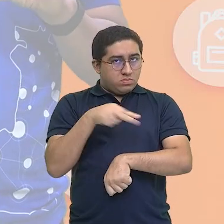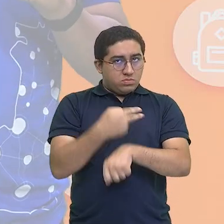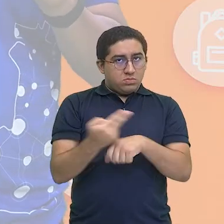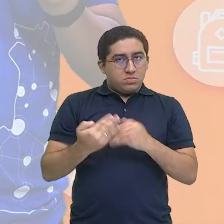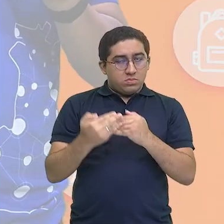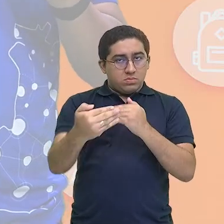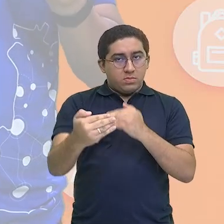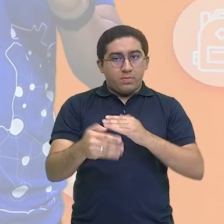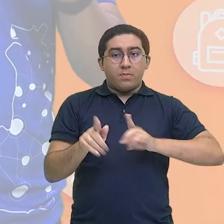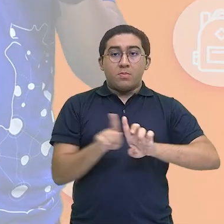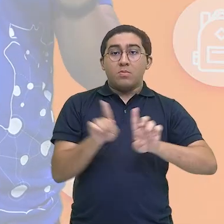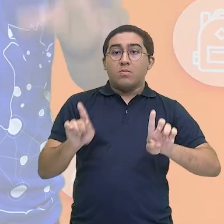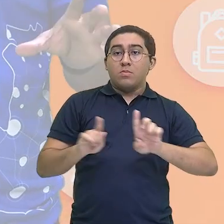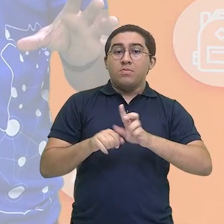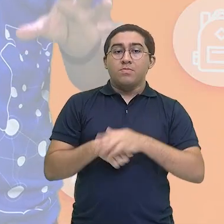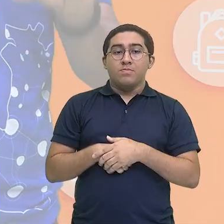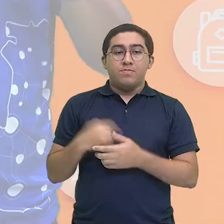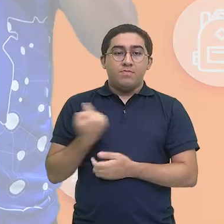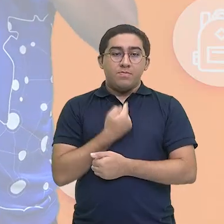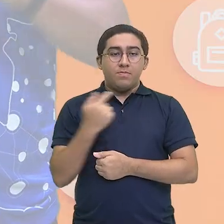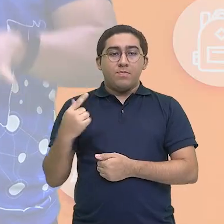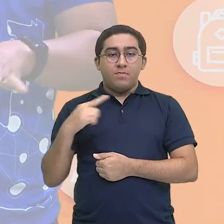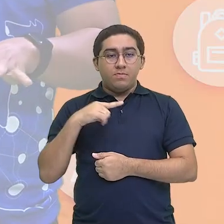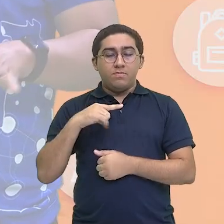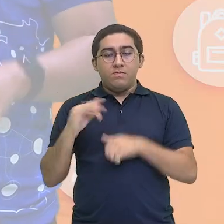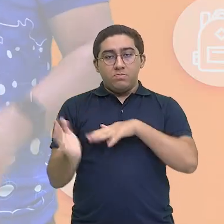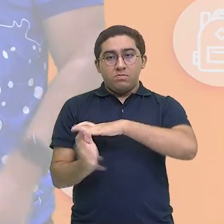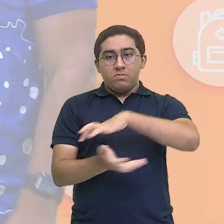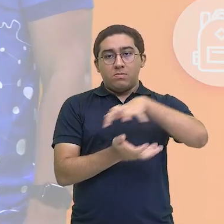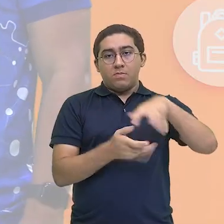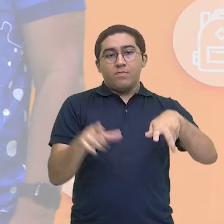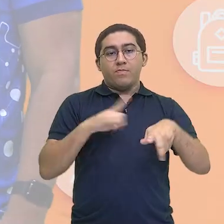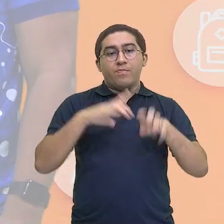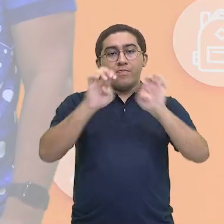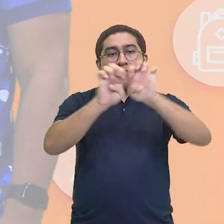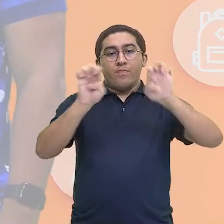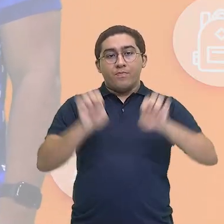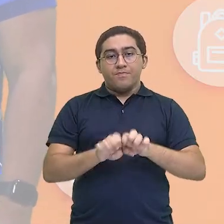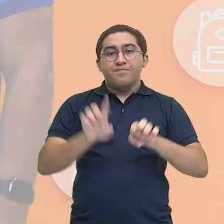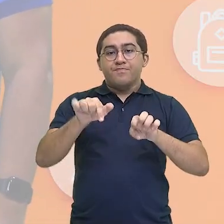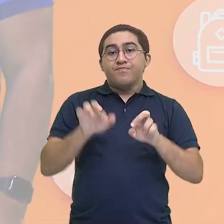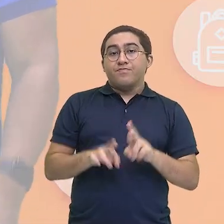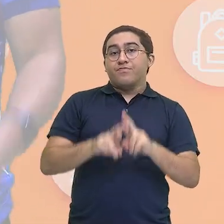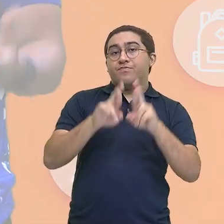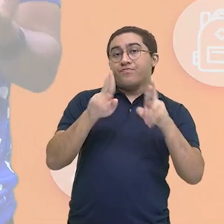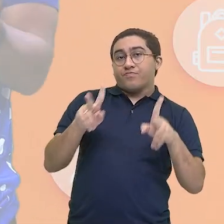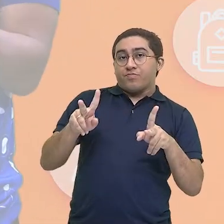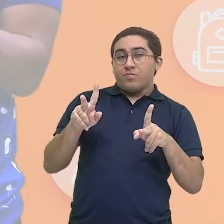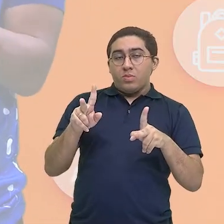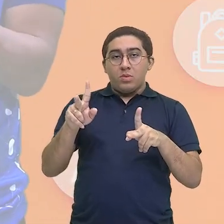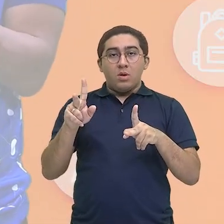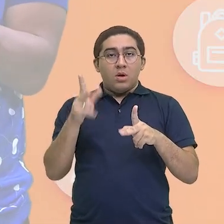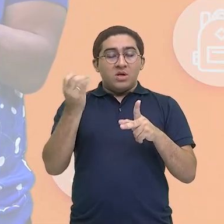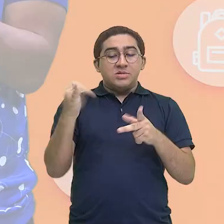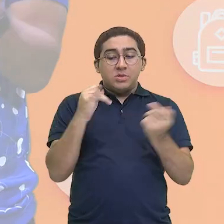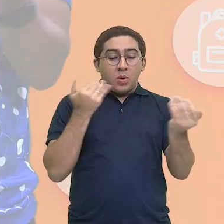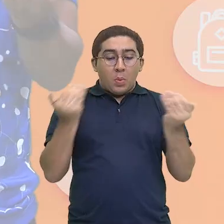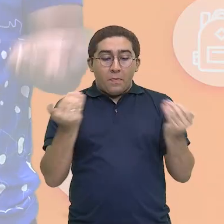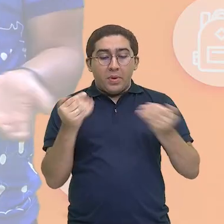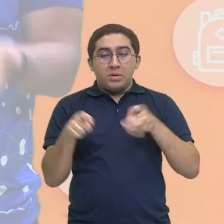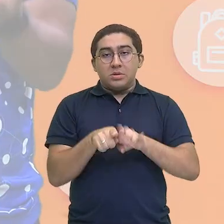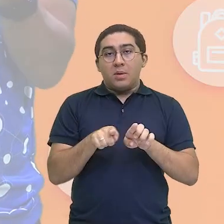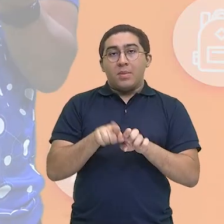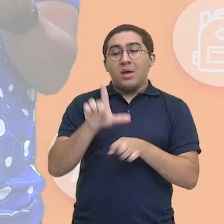frente. Mas a gente tem aqui no nosso planeta estruturas geológicas que são diferentes de umas das outras. A forma como a